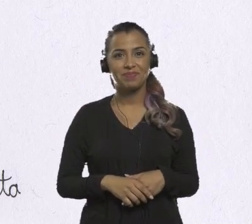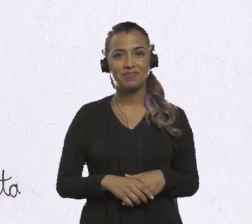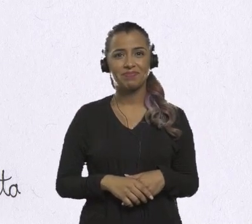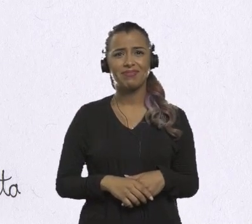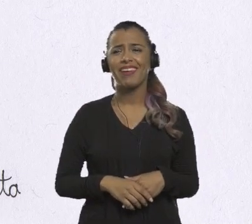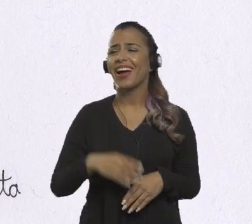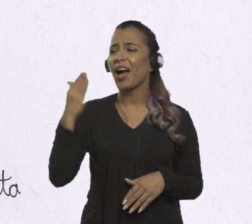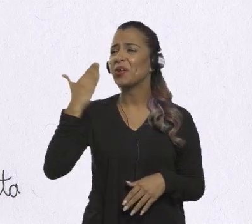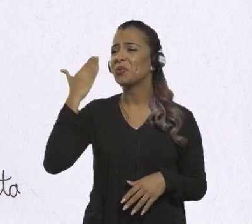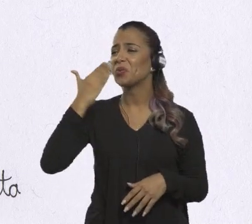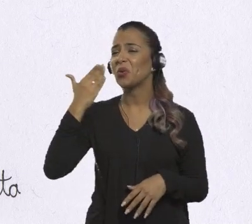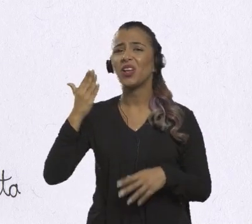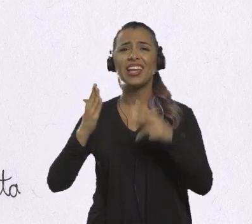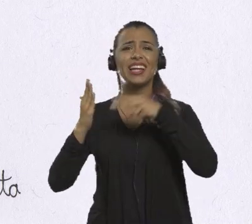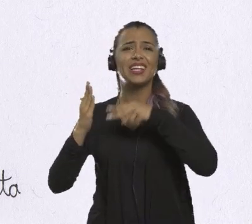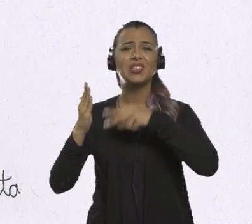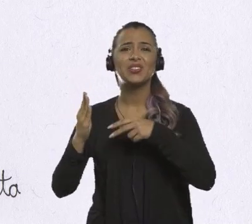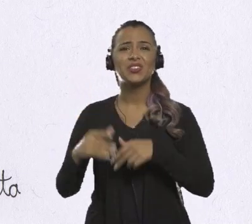ler.